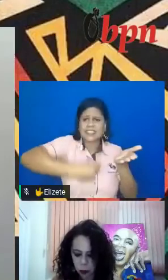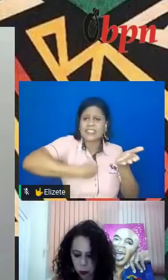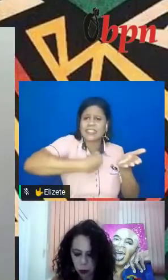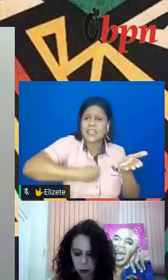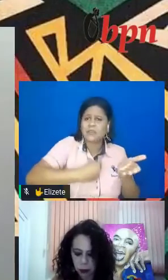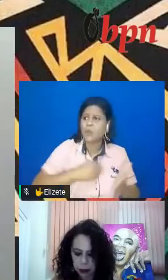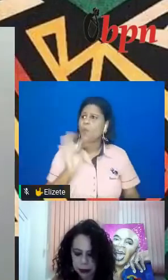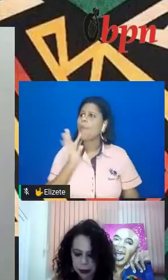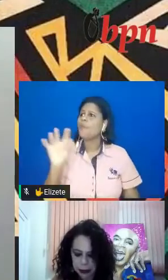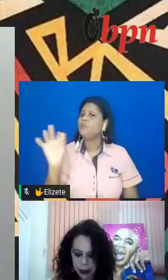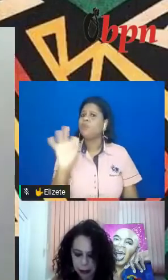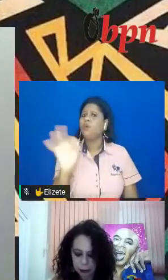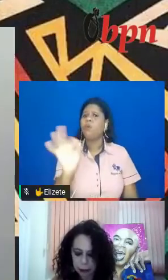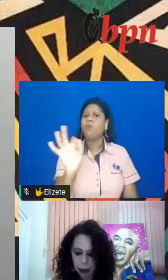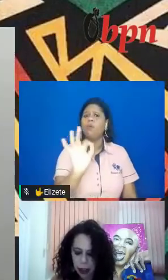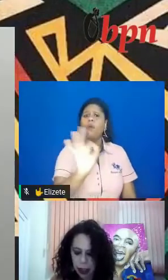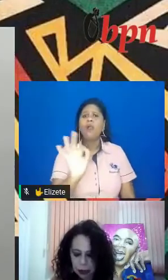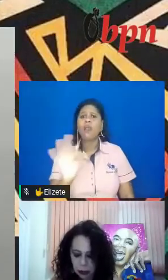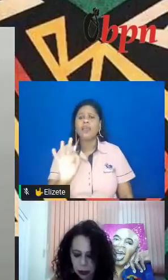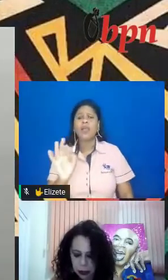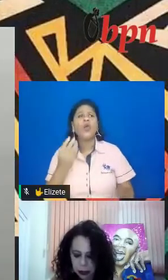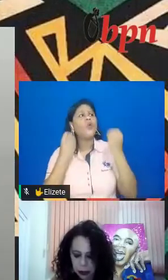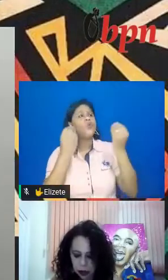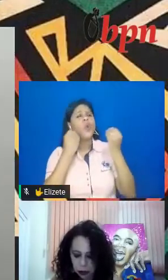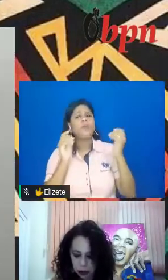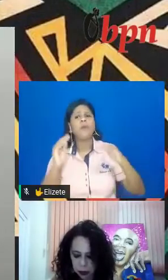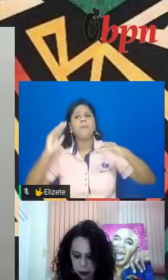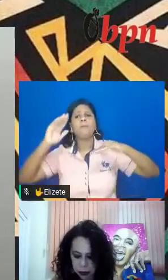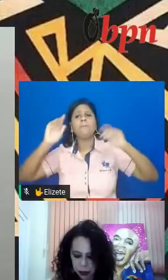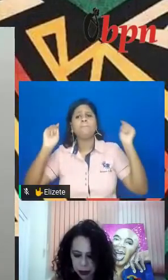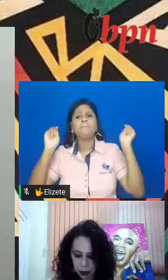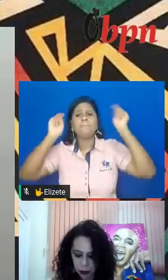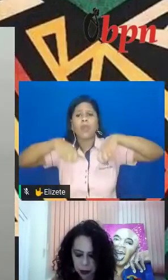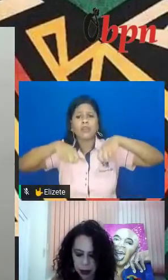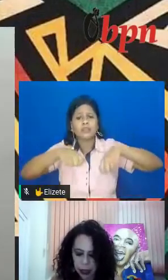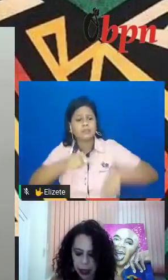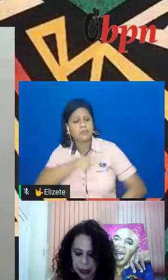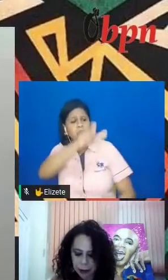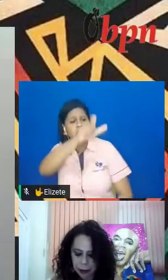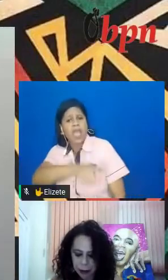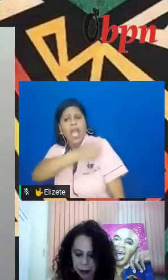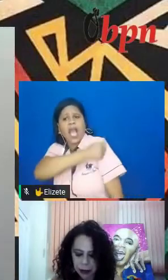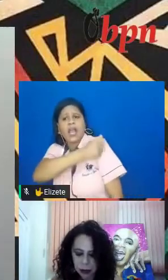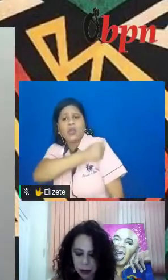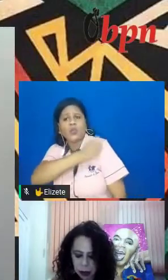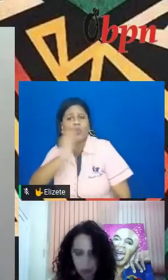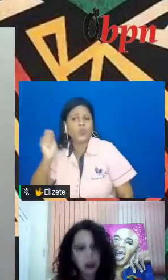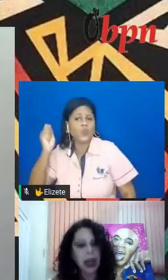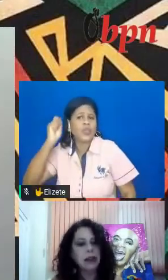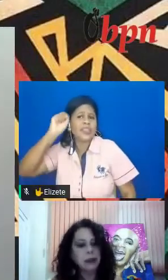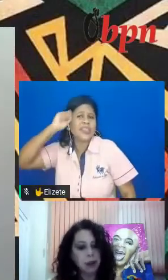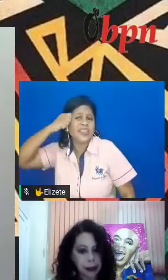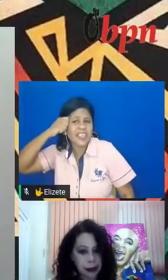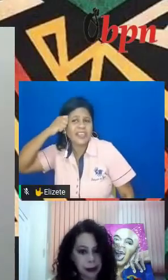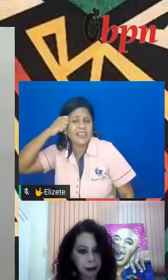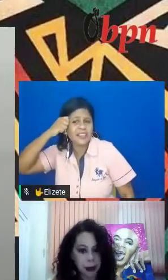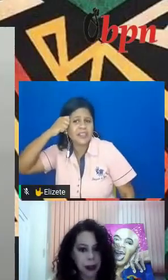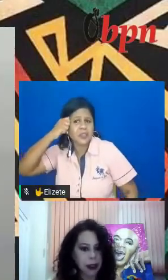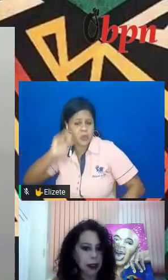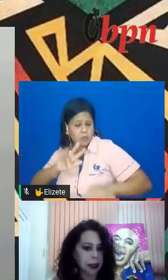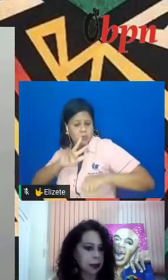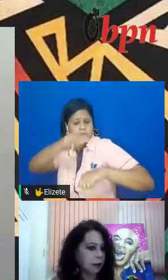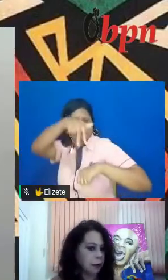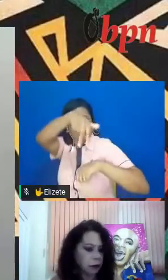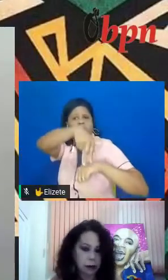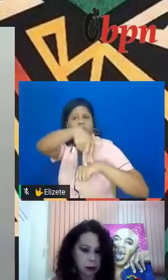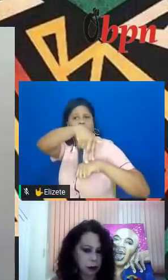é algo tão desconhecido, sobretudo como potencializar a estudante e o estudante negro a escrever a partir